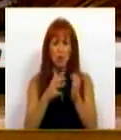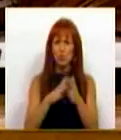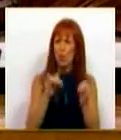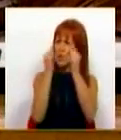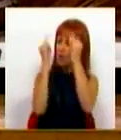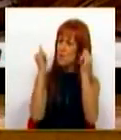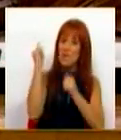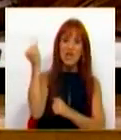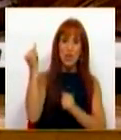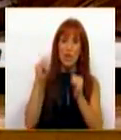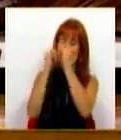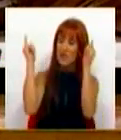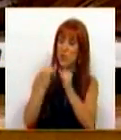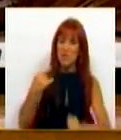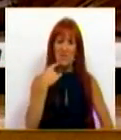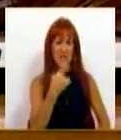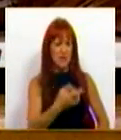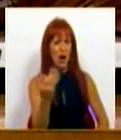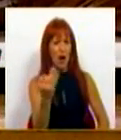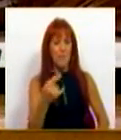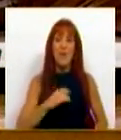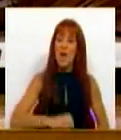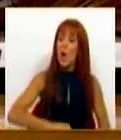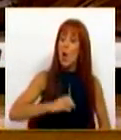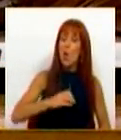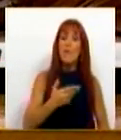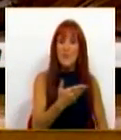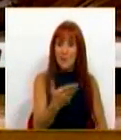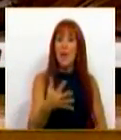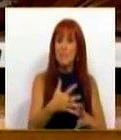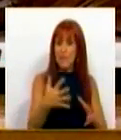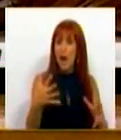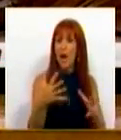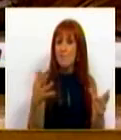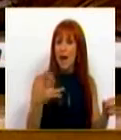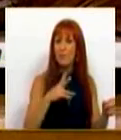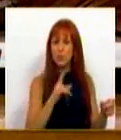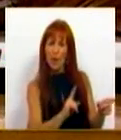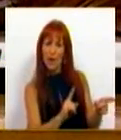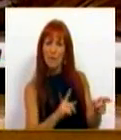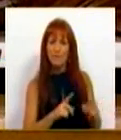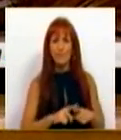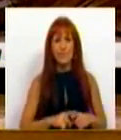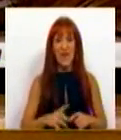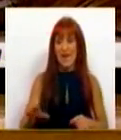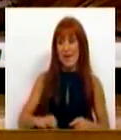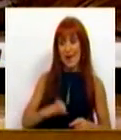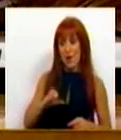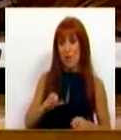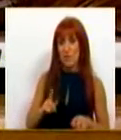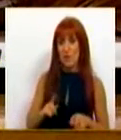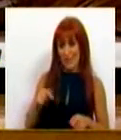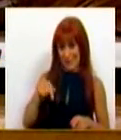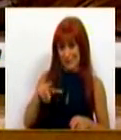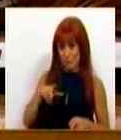as instituições internacionais. A confiança está a aumentar em Portugal e a confiança